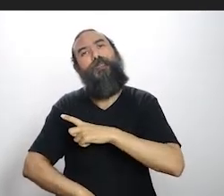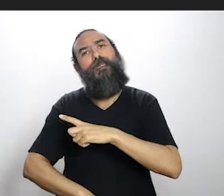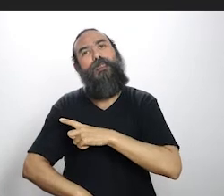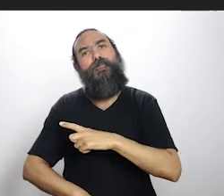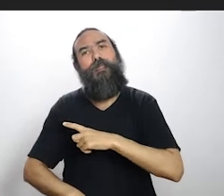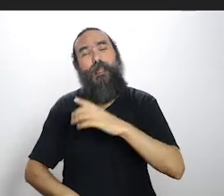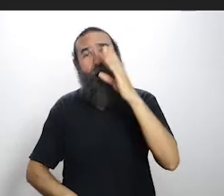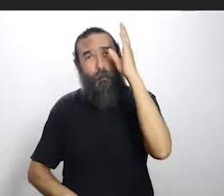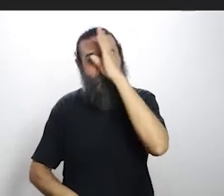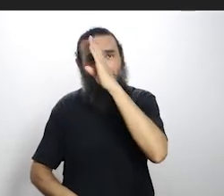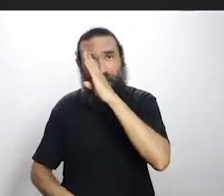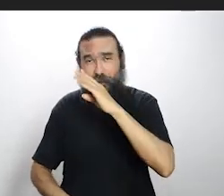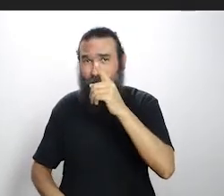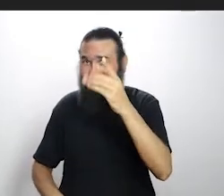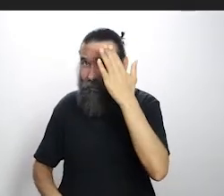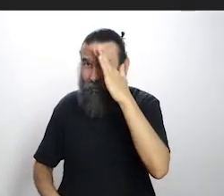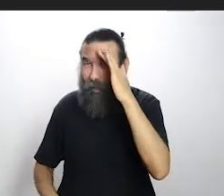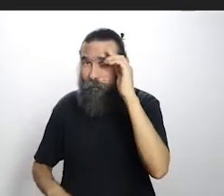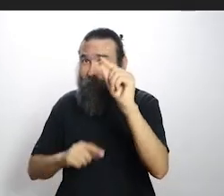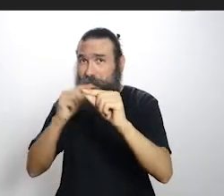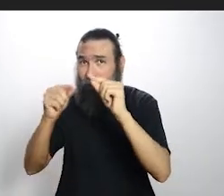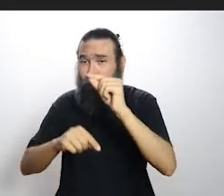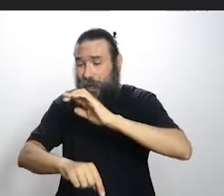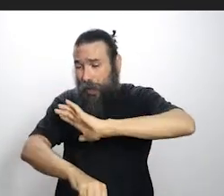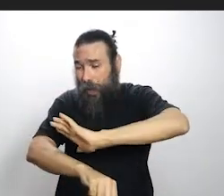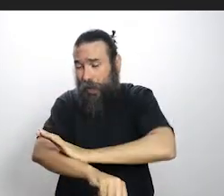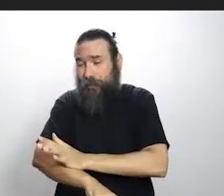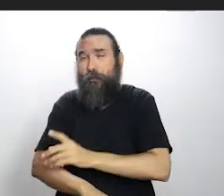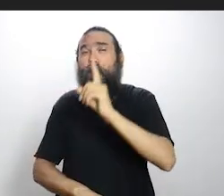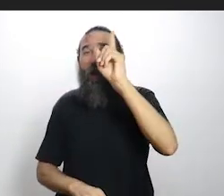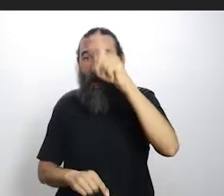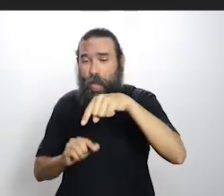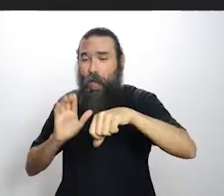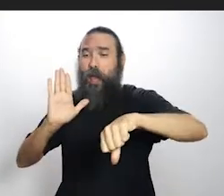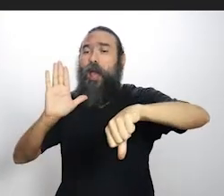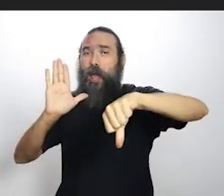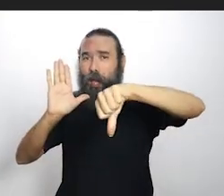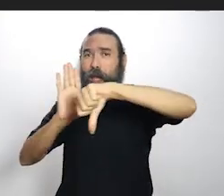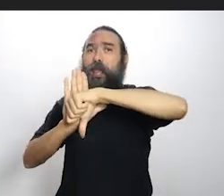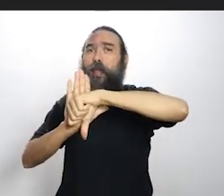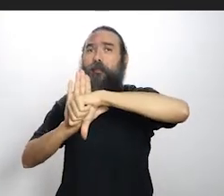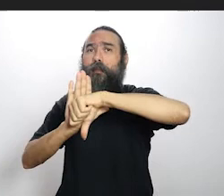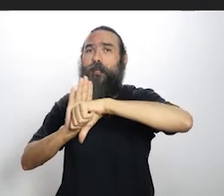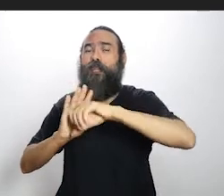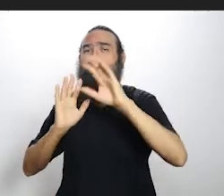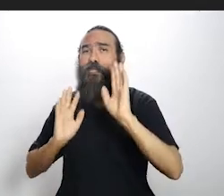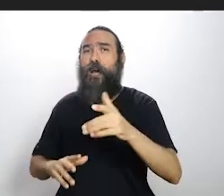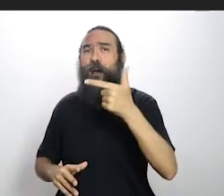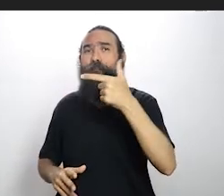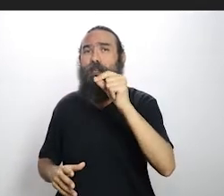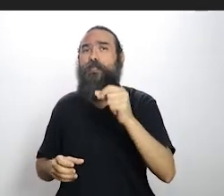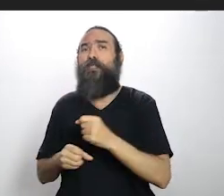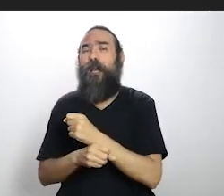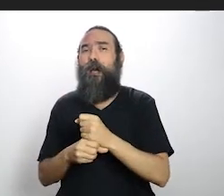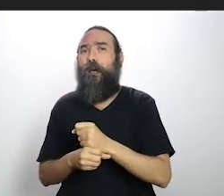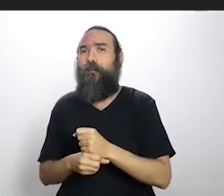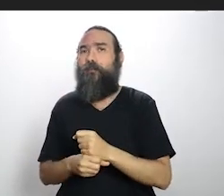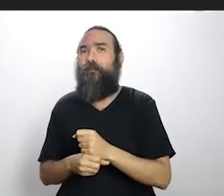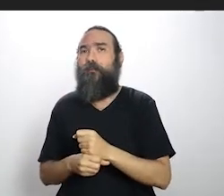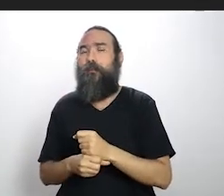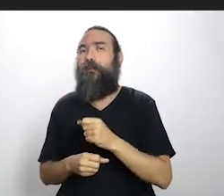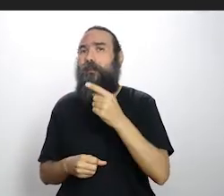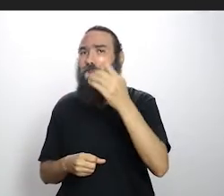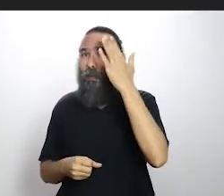anos. Então, a gente precisa, não somente povos indígenas, negros, mas a gente precisa